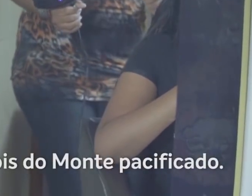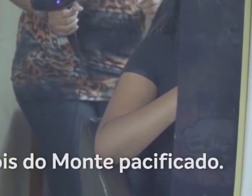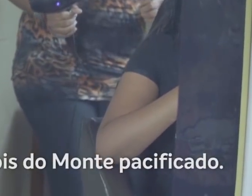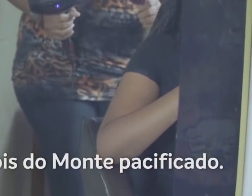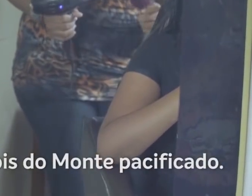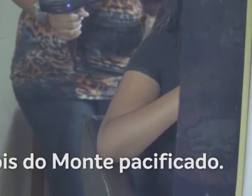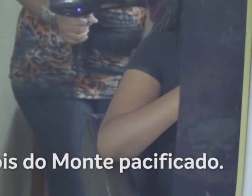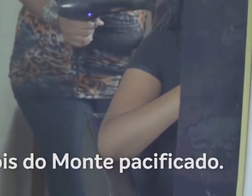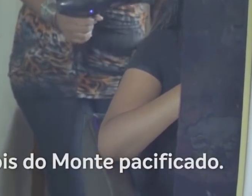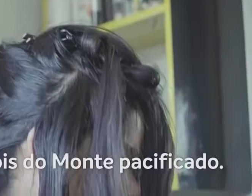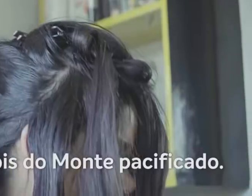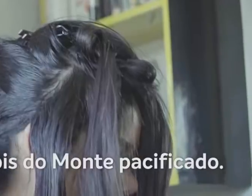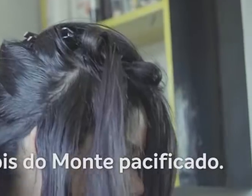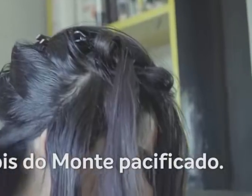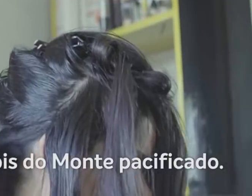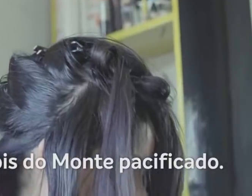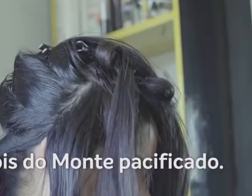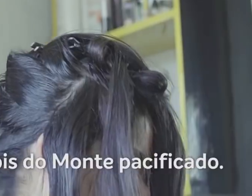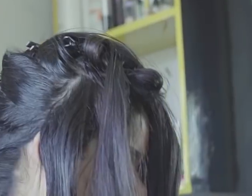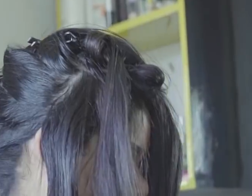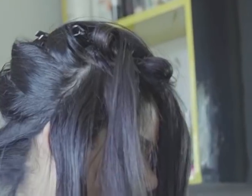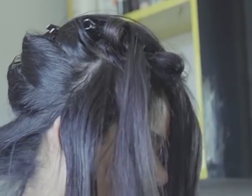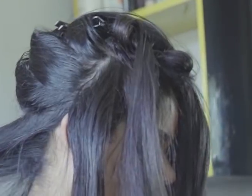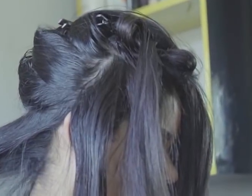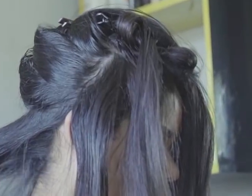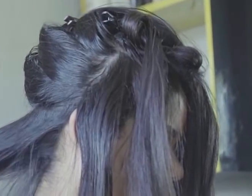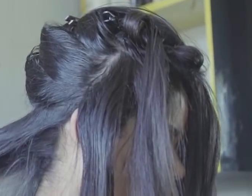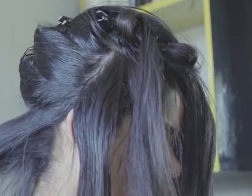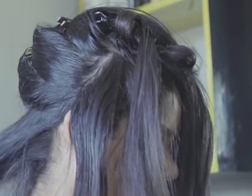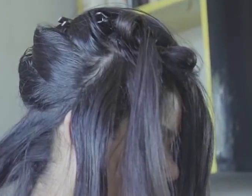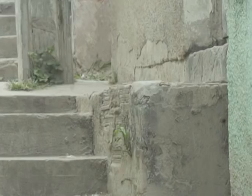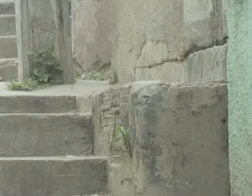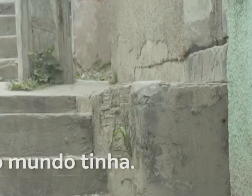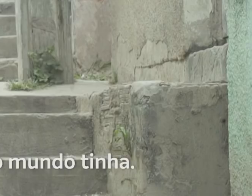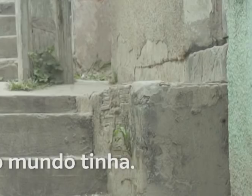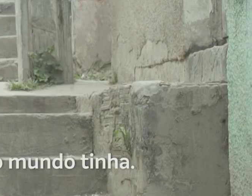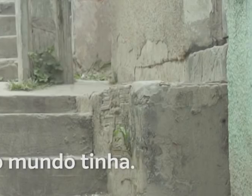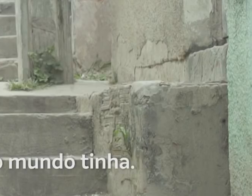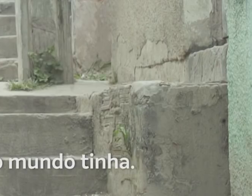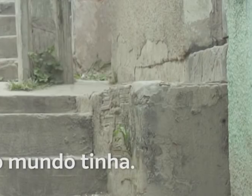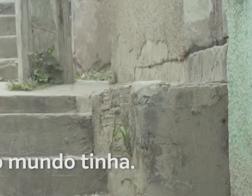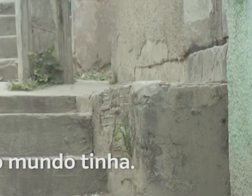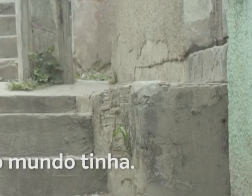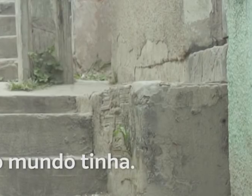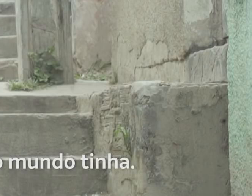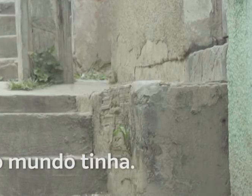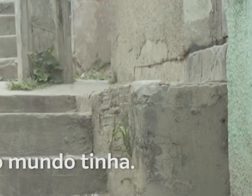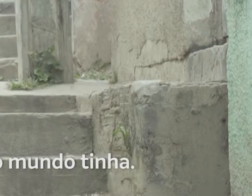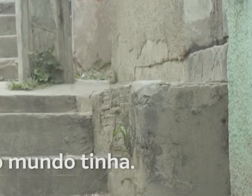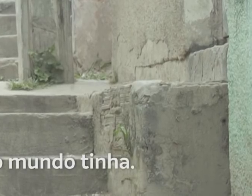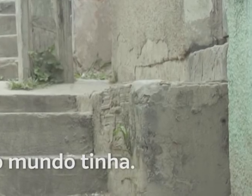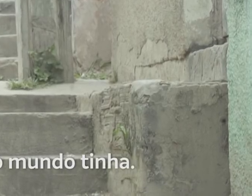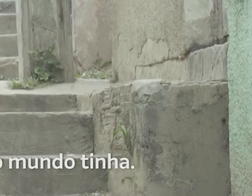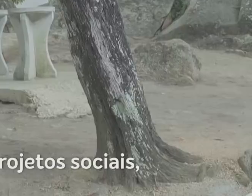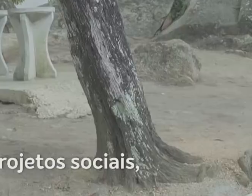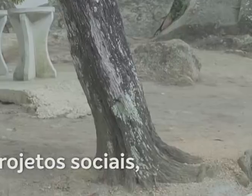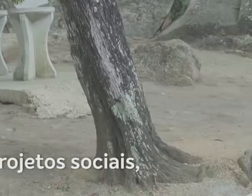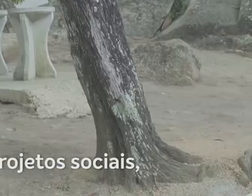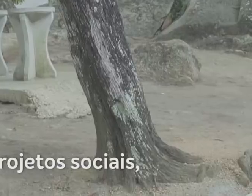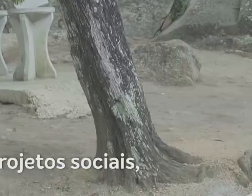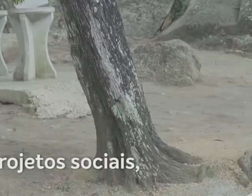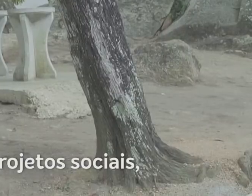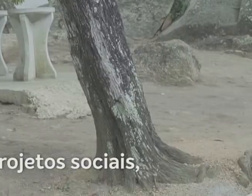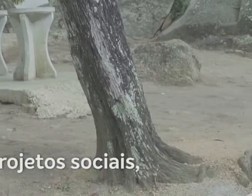até aumentou muito mais depois do Monte Pacificado. Essa obra do monte, isso é um sonho de consumo que todo mundo tinha.